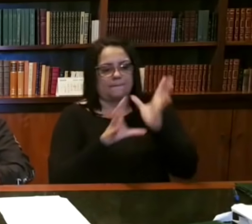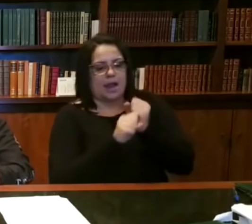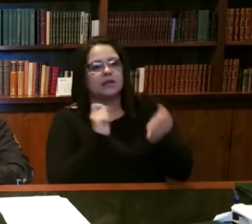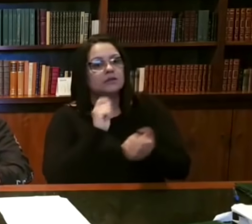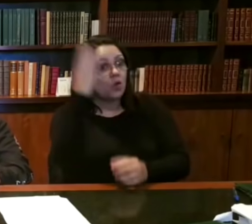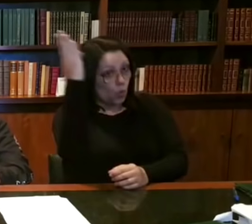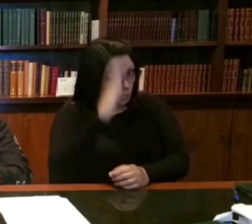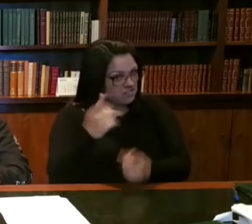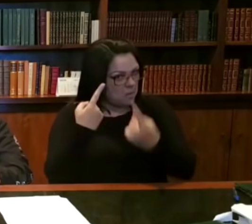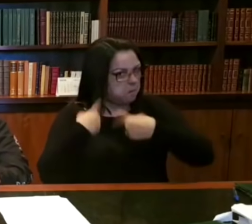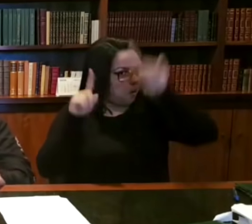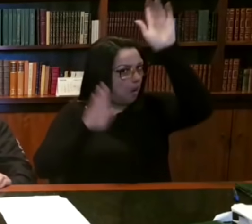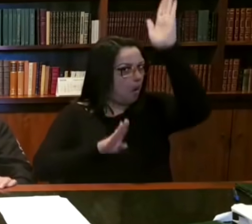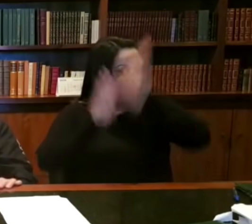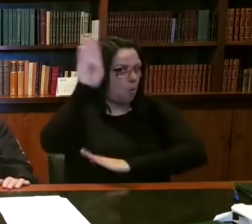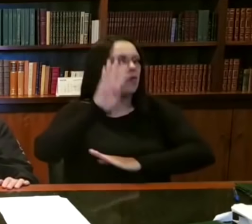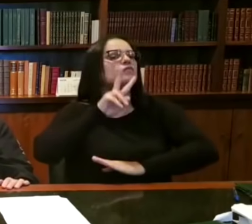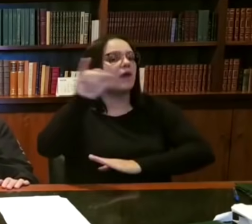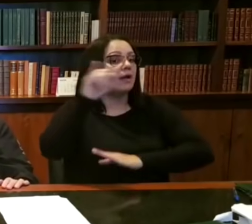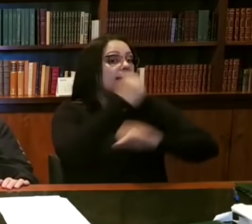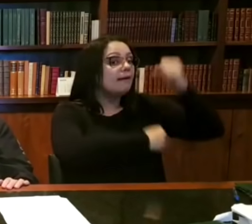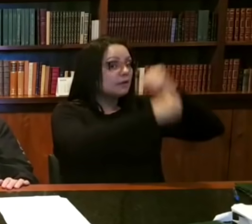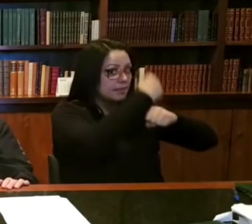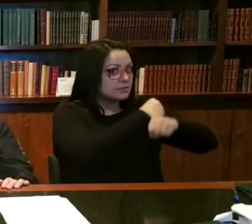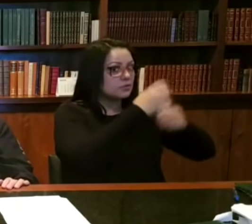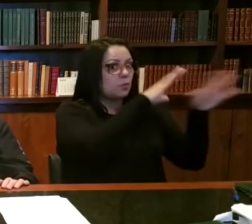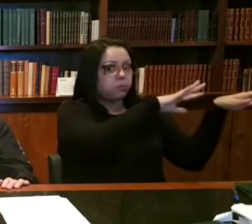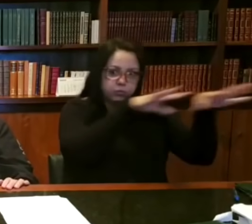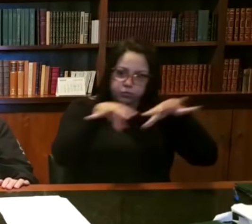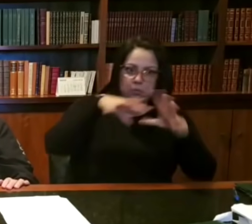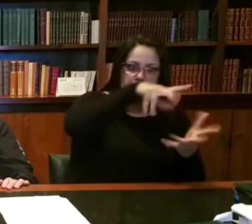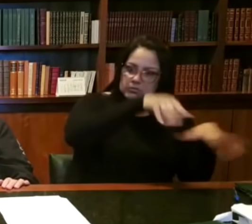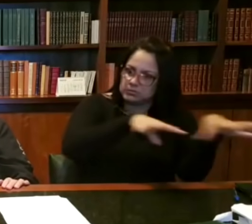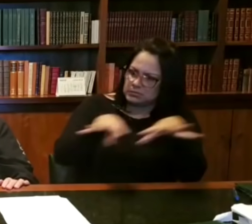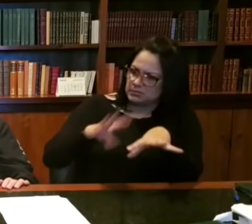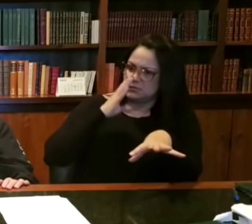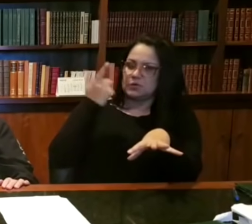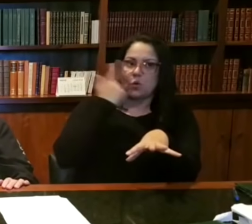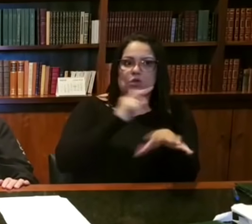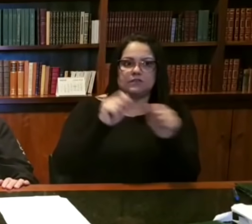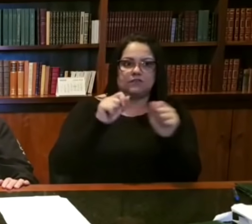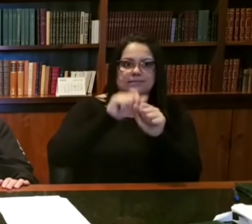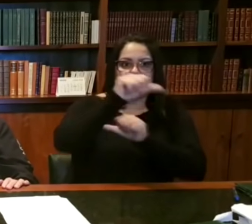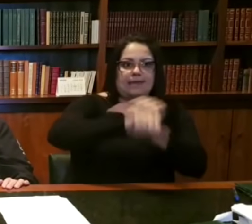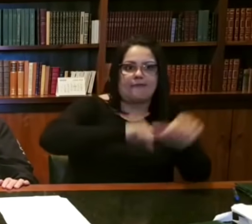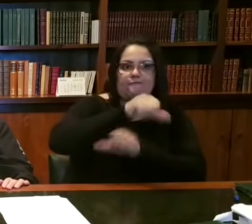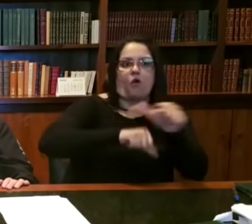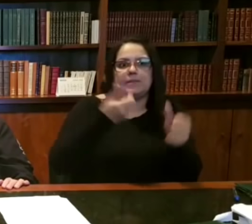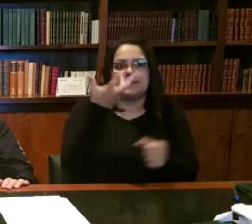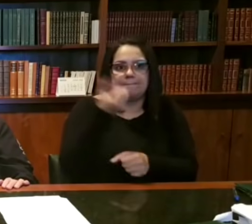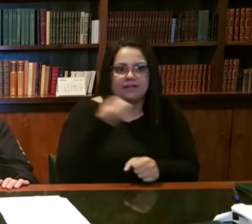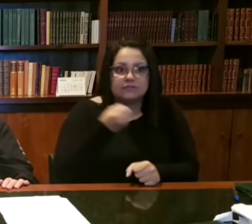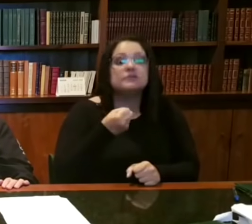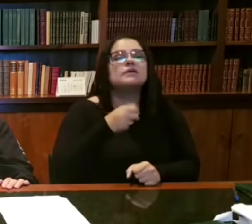vai surpreender o mundo. O ano passado nós surpreendemos fazendo a reforma da Previdência, quando ninguém achava que era possível. Esse ano, nós, durante